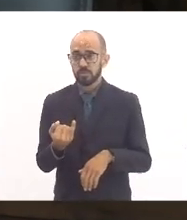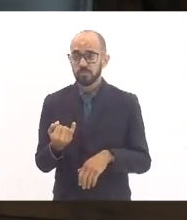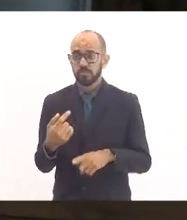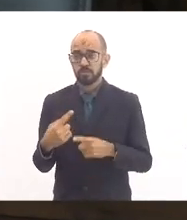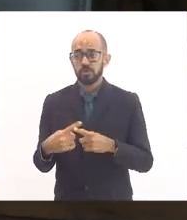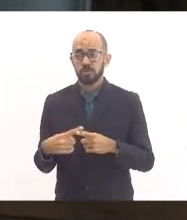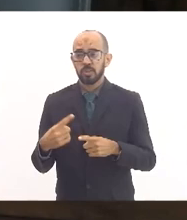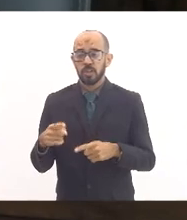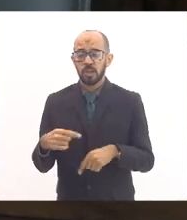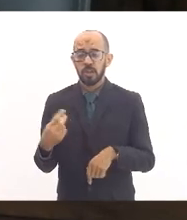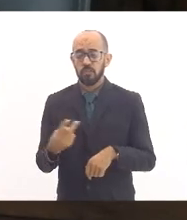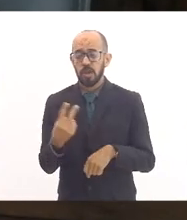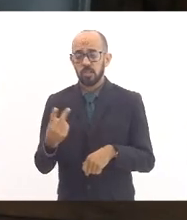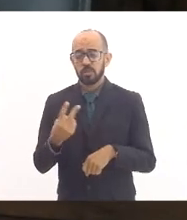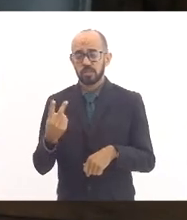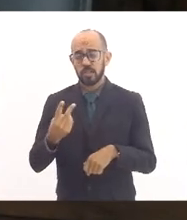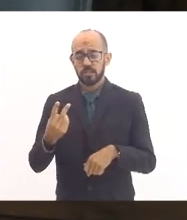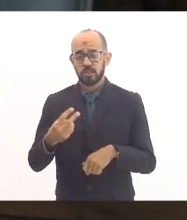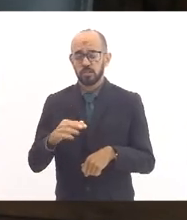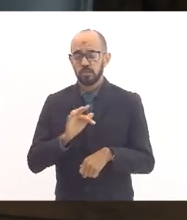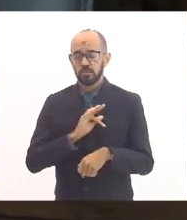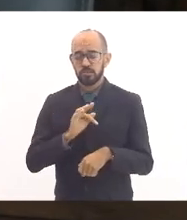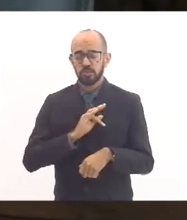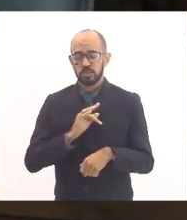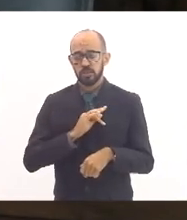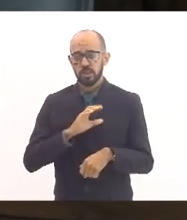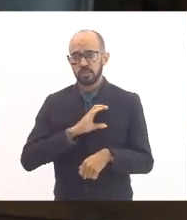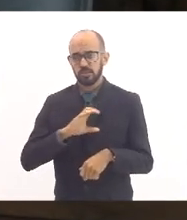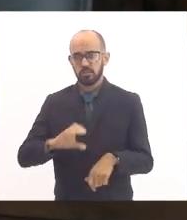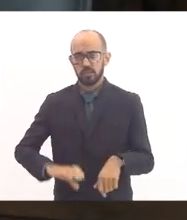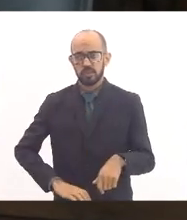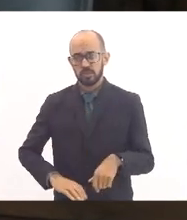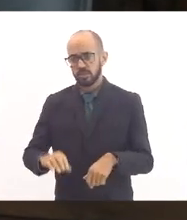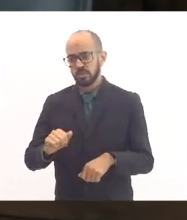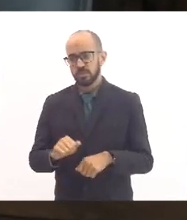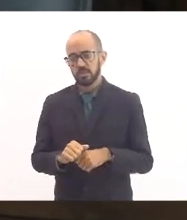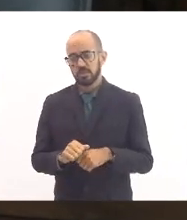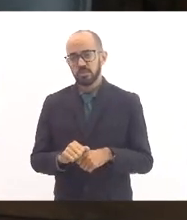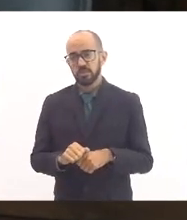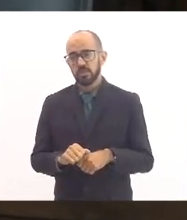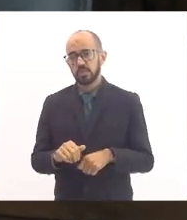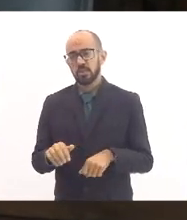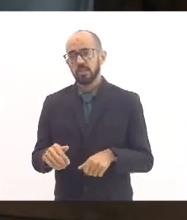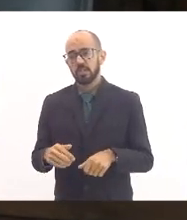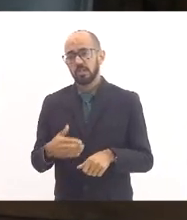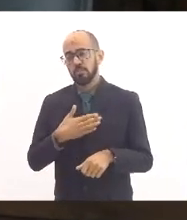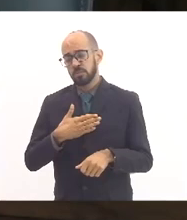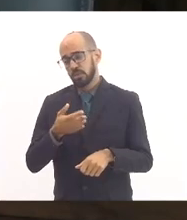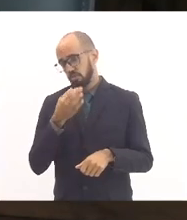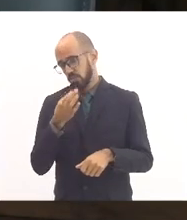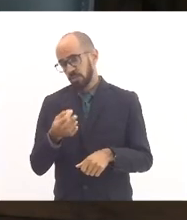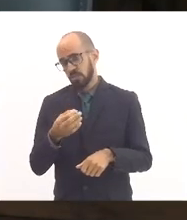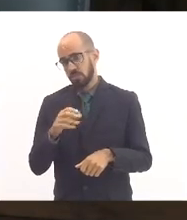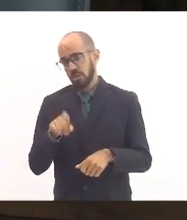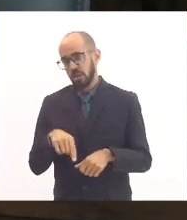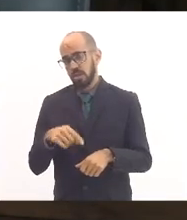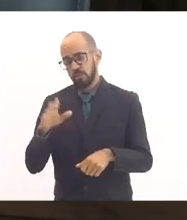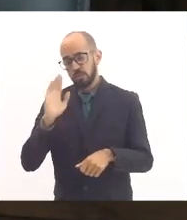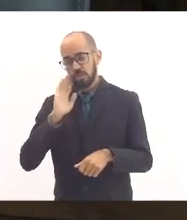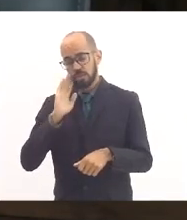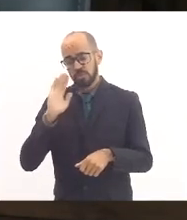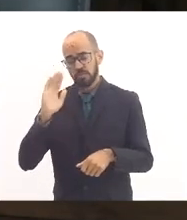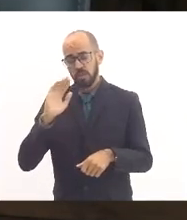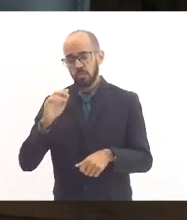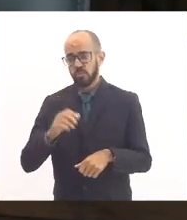da valorização dos policiais civis né então eu acho que é isso que é uô que